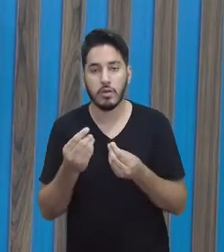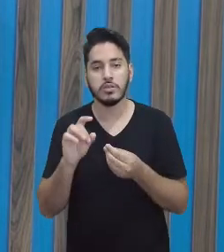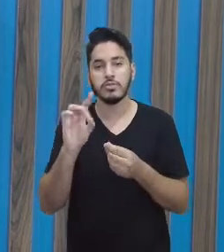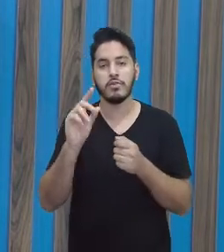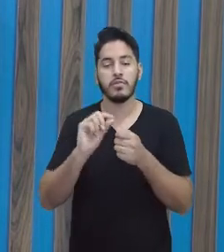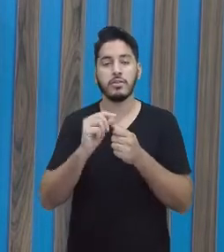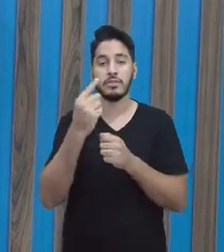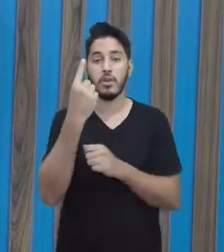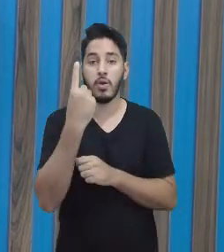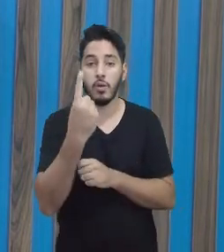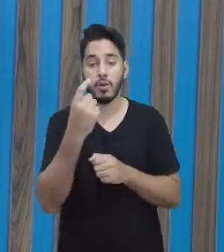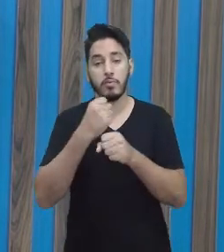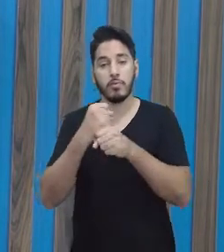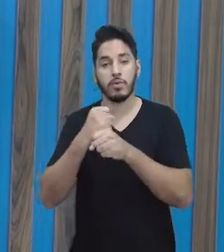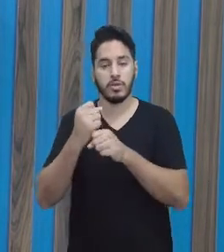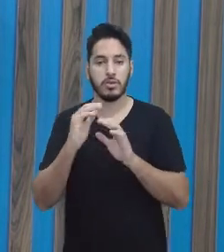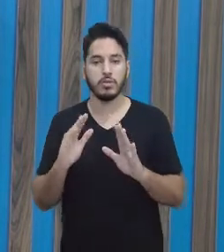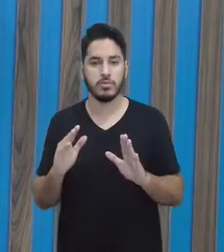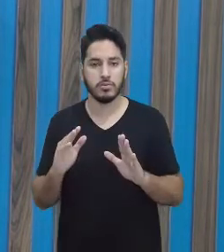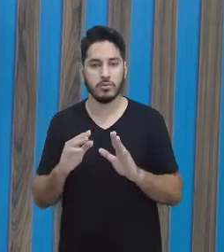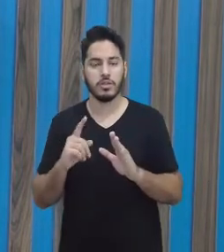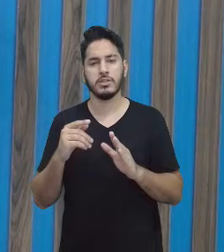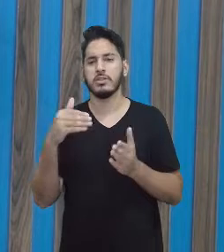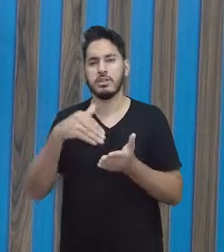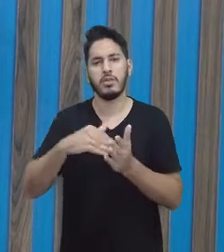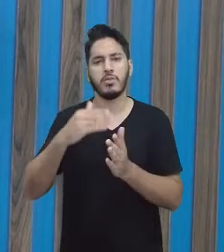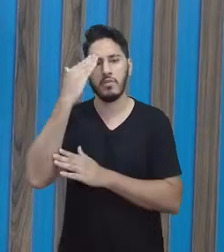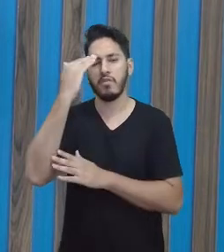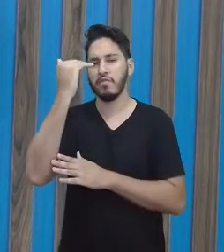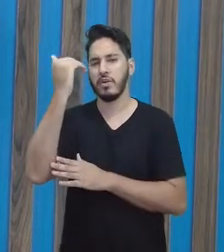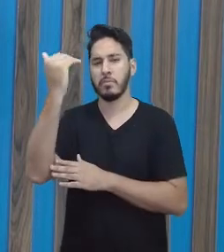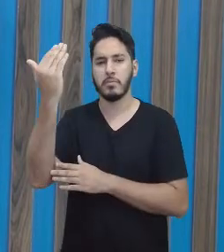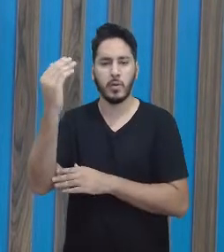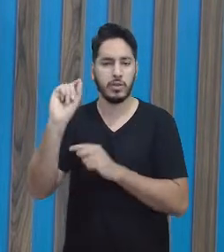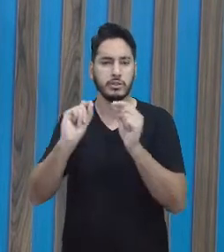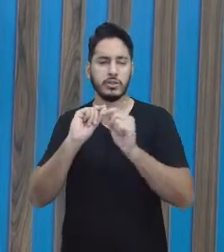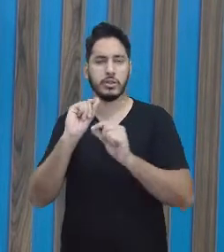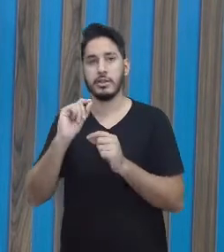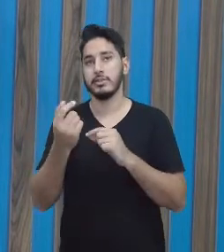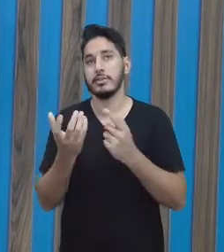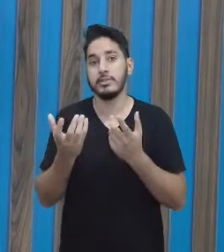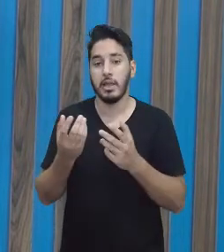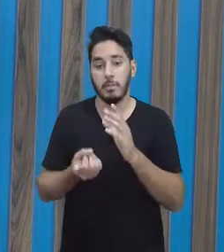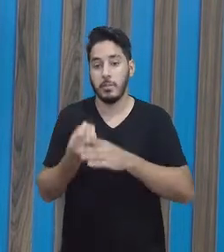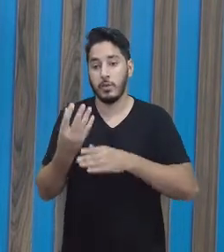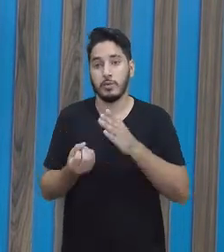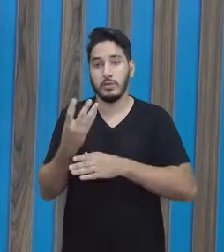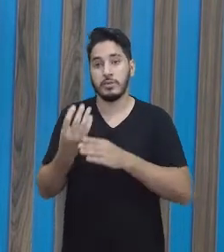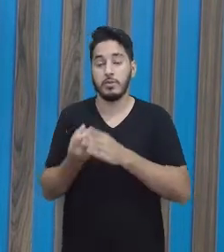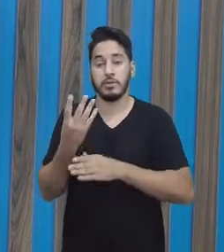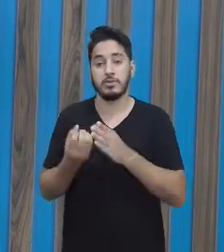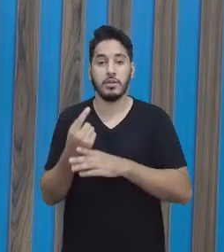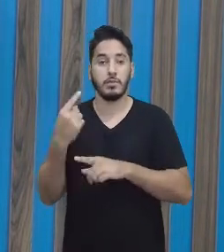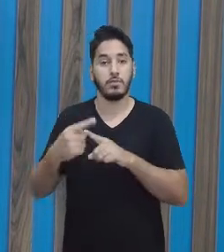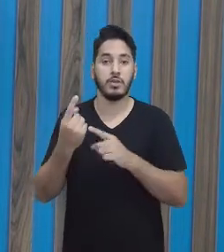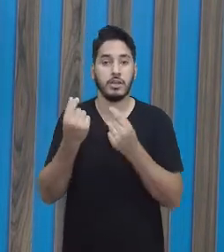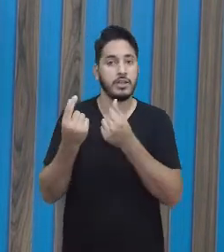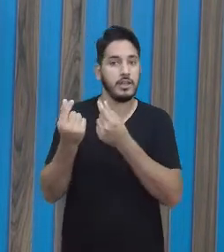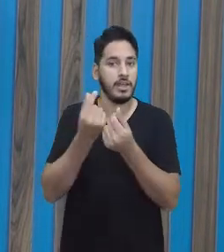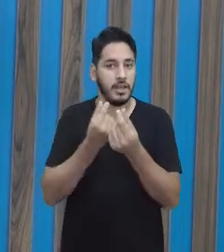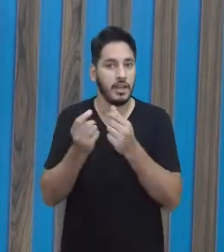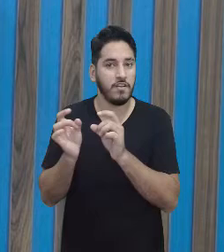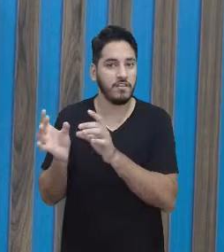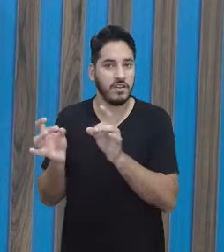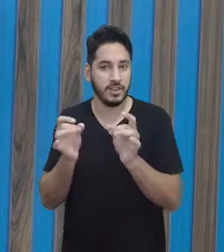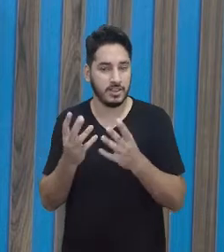fazia uma gravura por ano. Mesmo quando ele ficou famoso, que normalmente os artistas tendem a produzir muito, até porque isso rende,